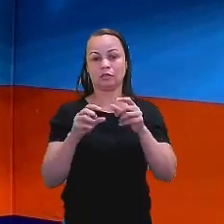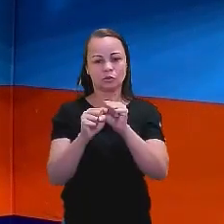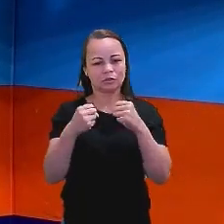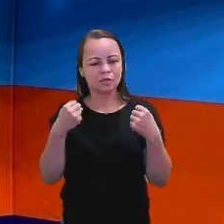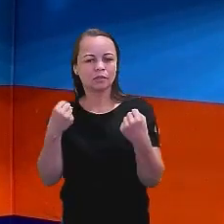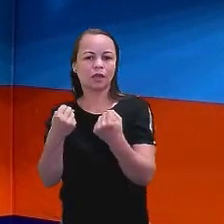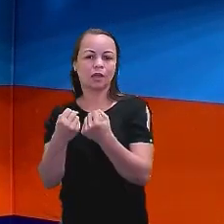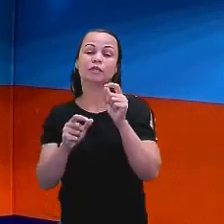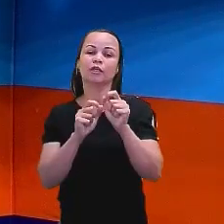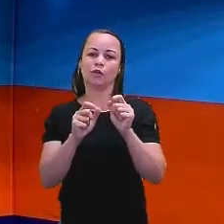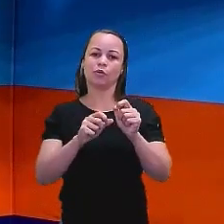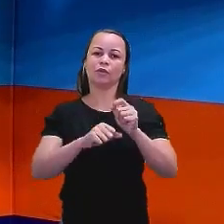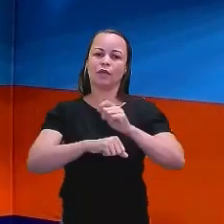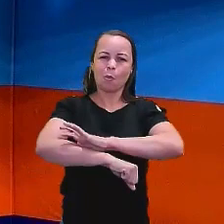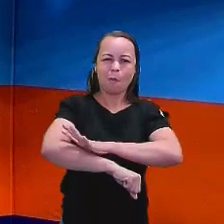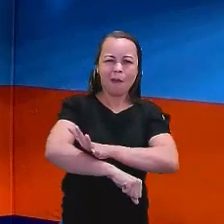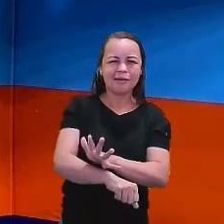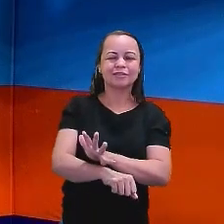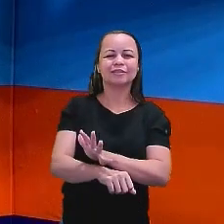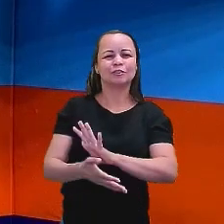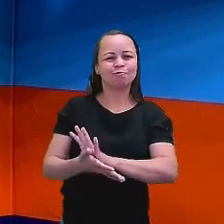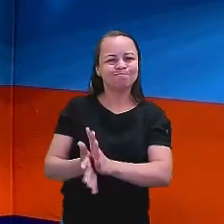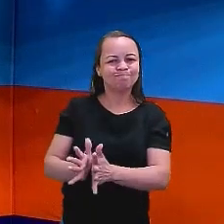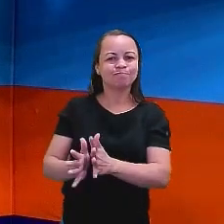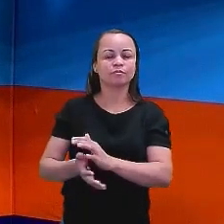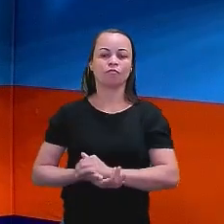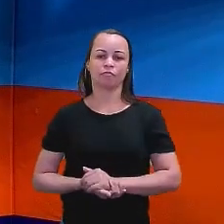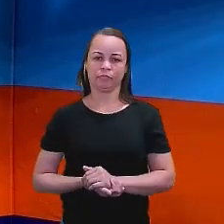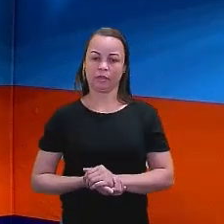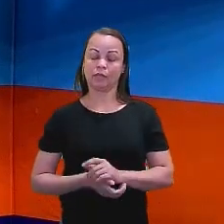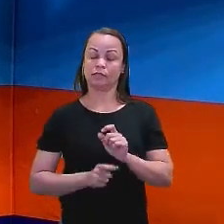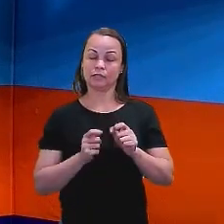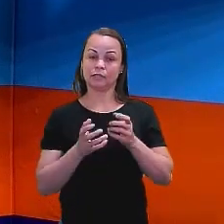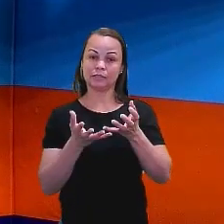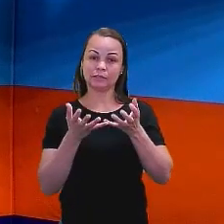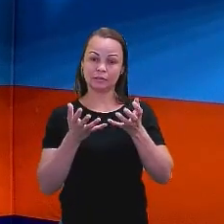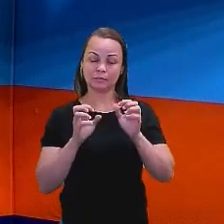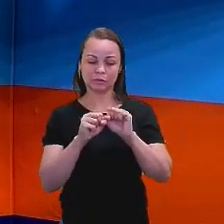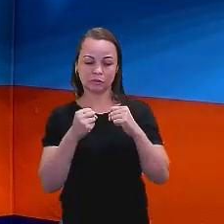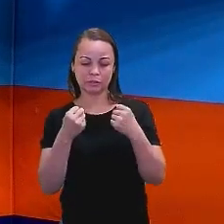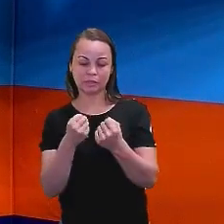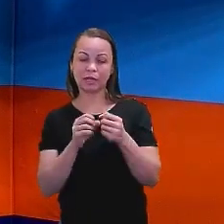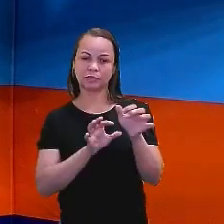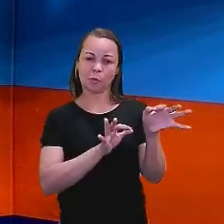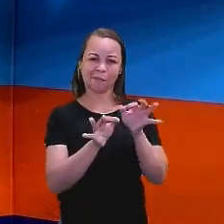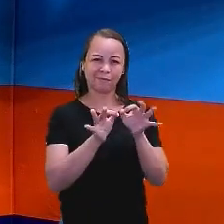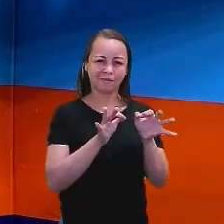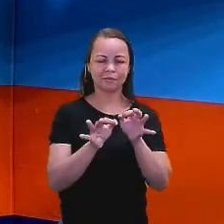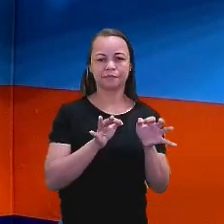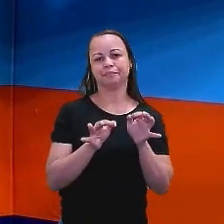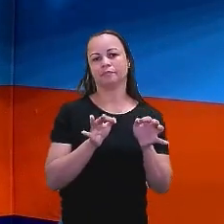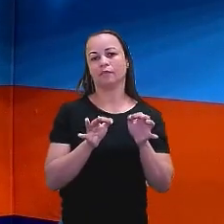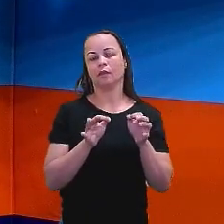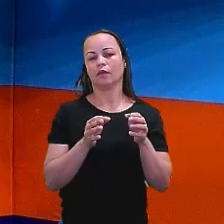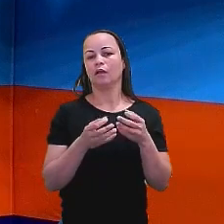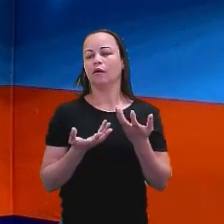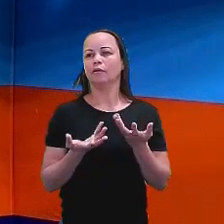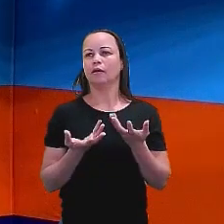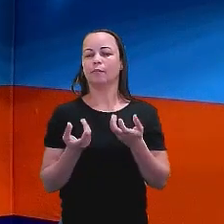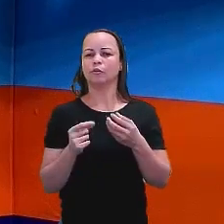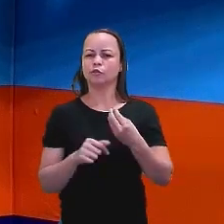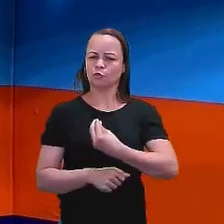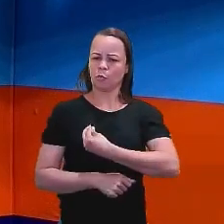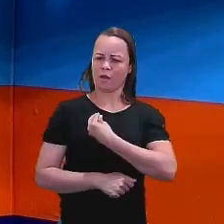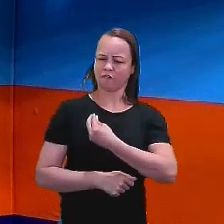quer, enquanto sociedade, organizarmos-nos a ponto de uma vida